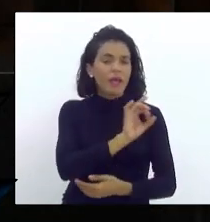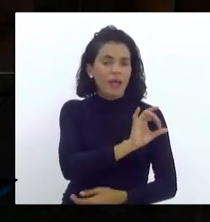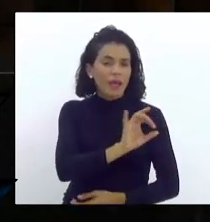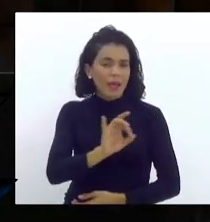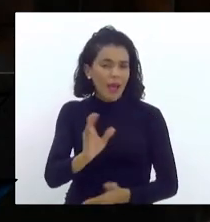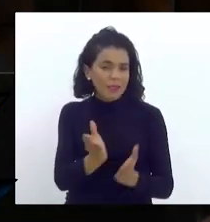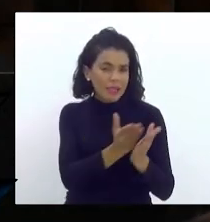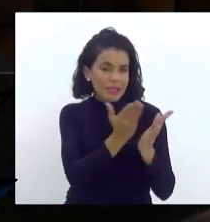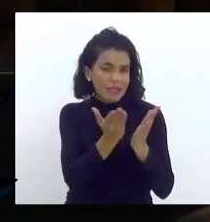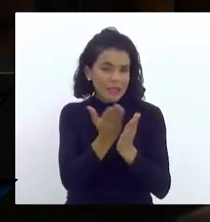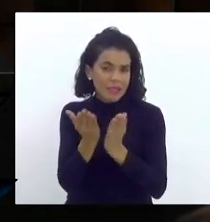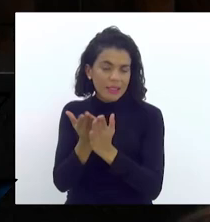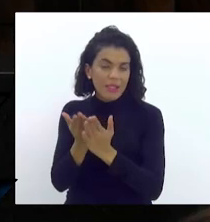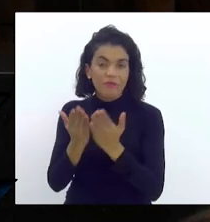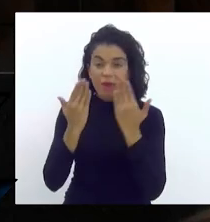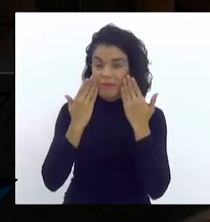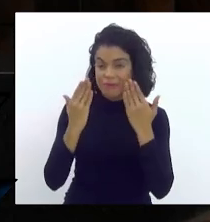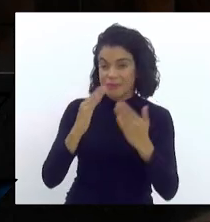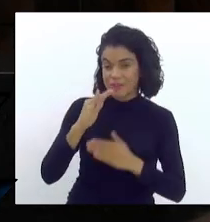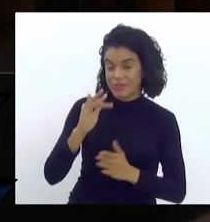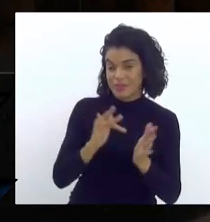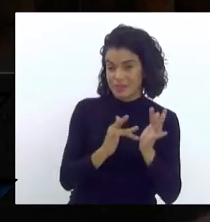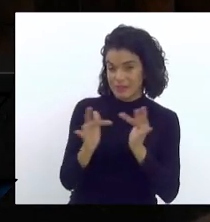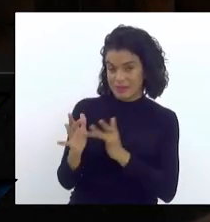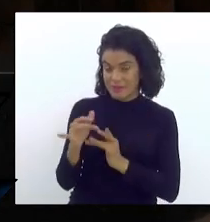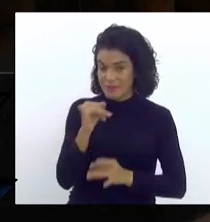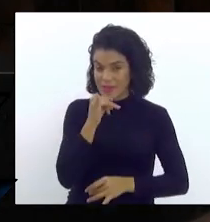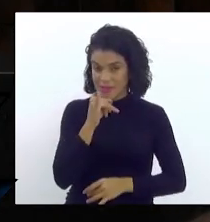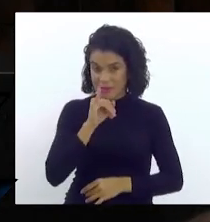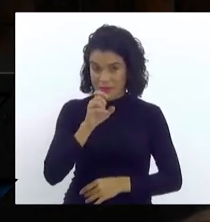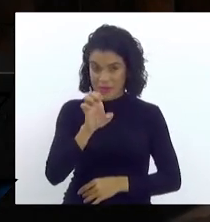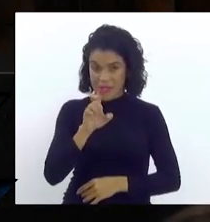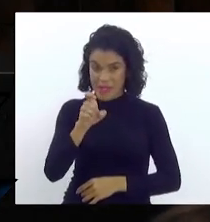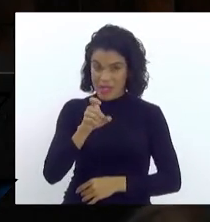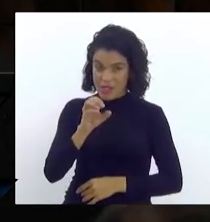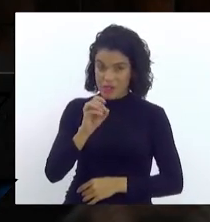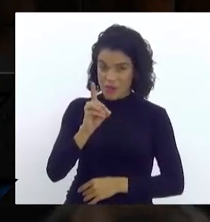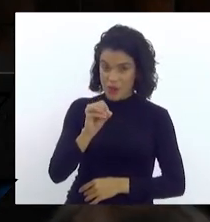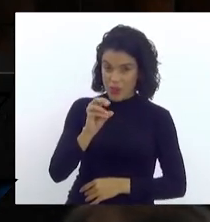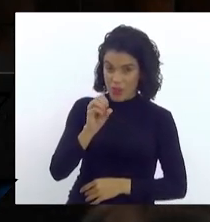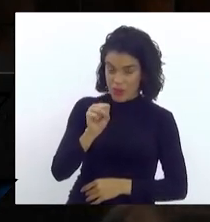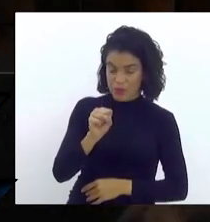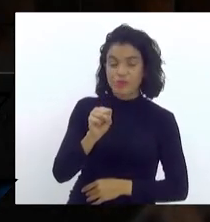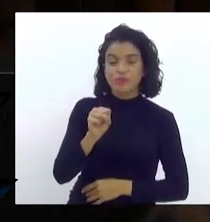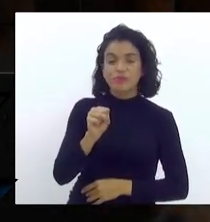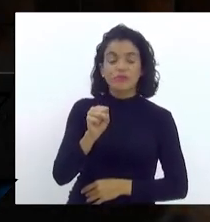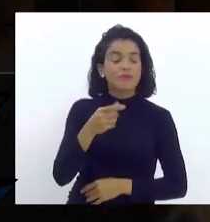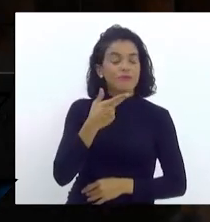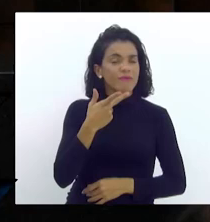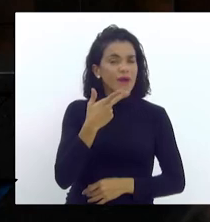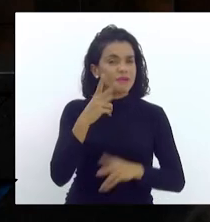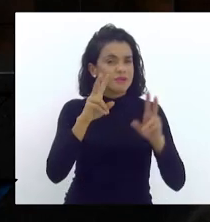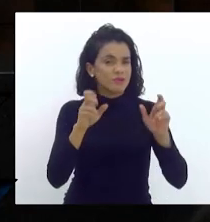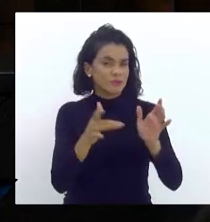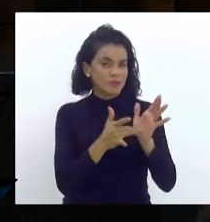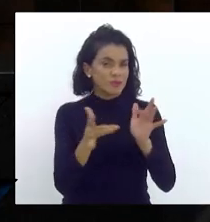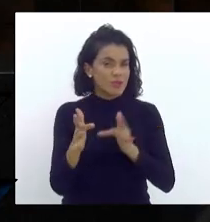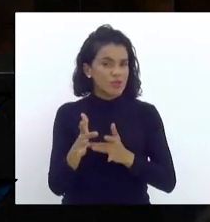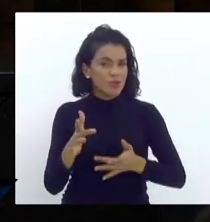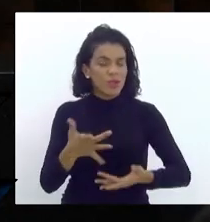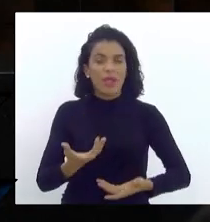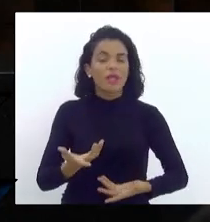forma, apresenta Jesus. Por exemplo, Êxodo apresenta Jesus, voltando para Jesus como aquele que deu a sua